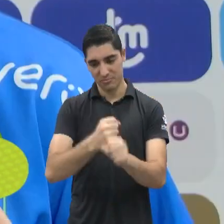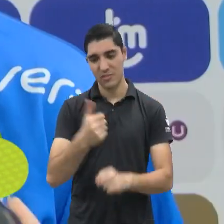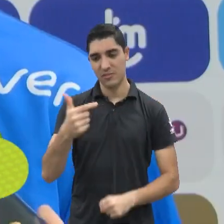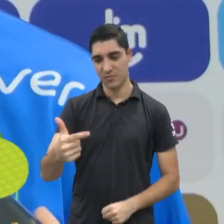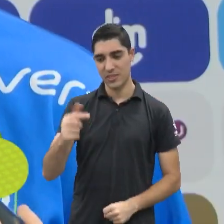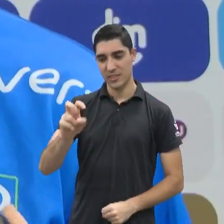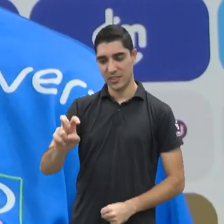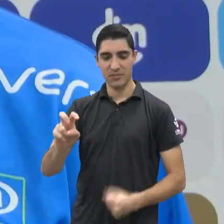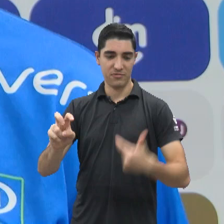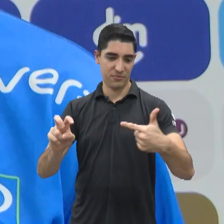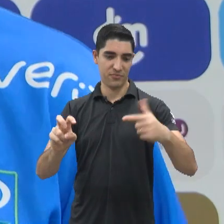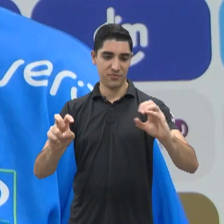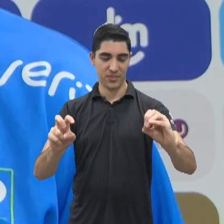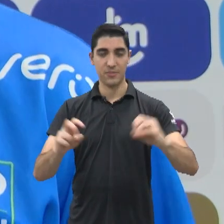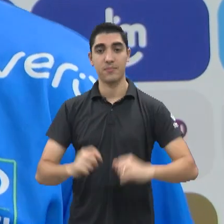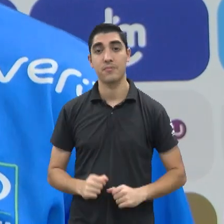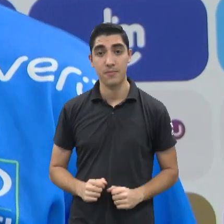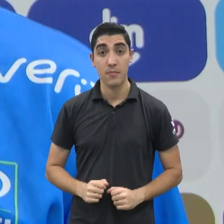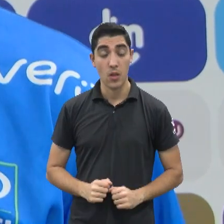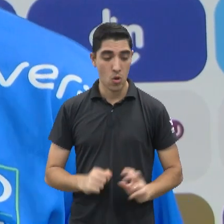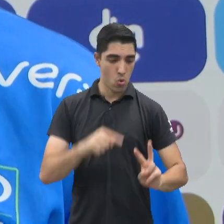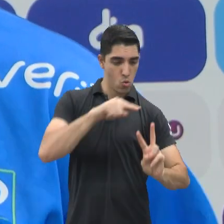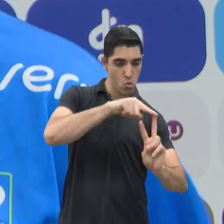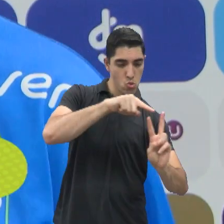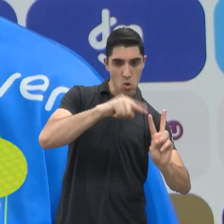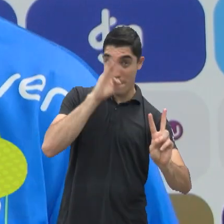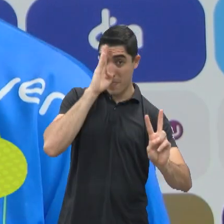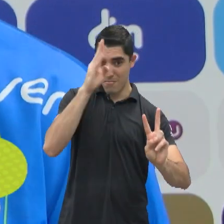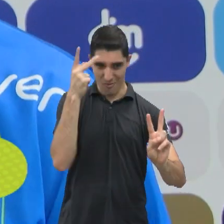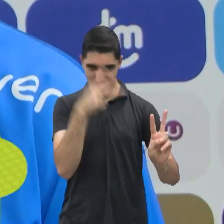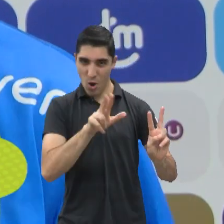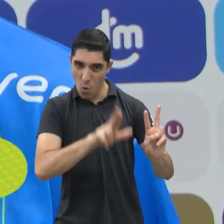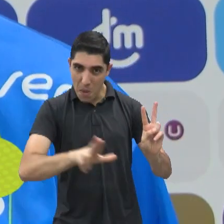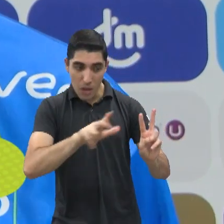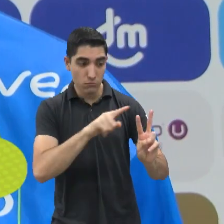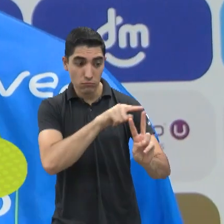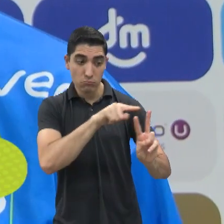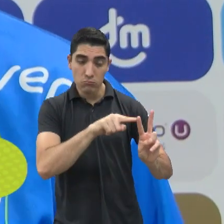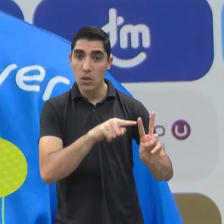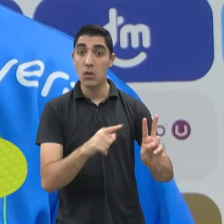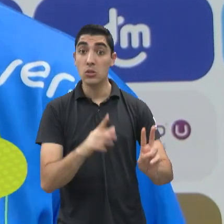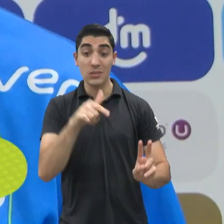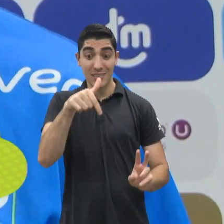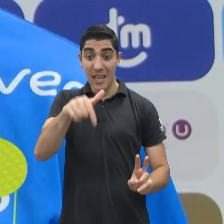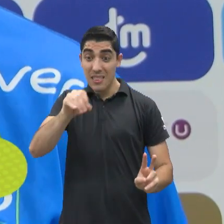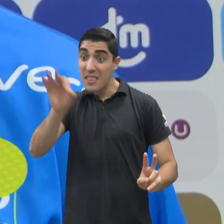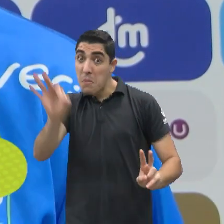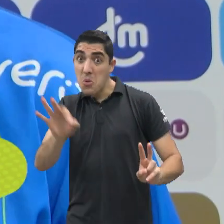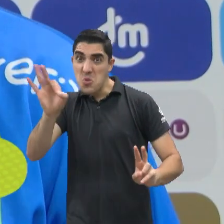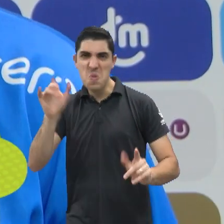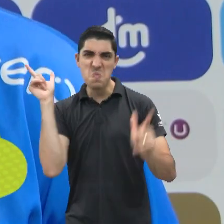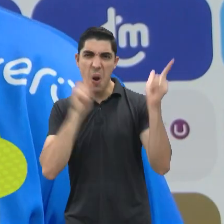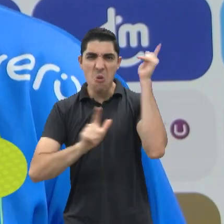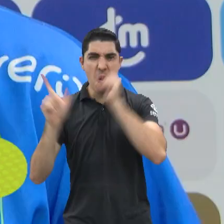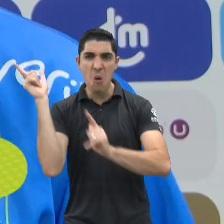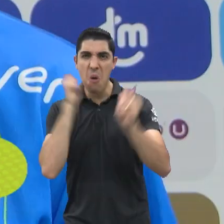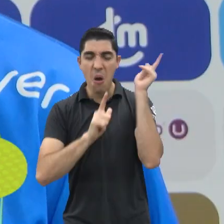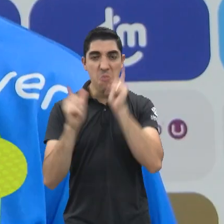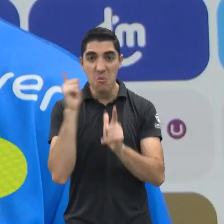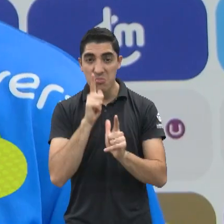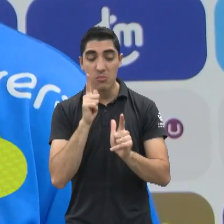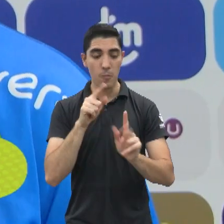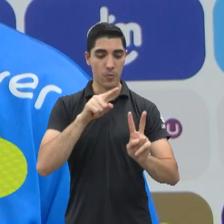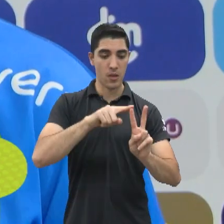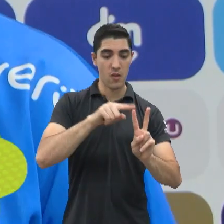25-20. Os dois principais jogadores deles receberam praticamente 70% das bolas e foram bem, né? O Franco